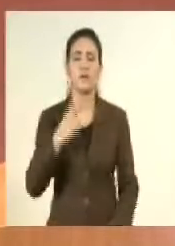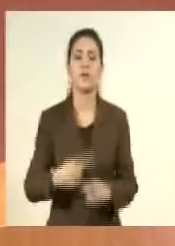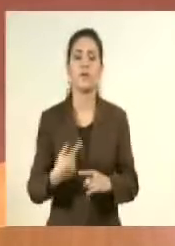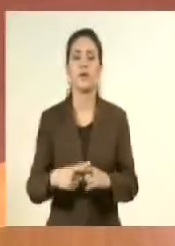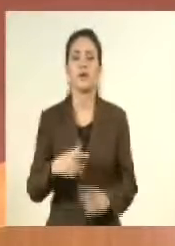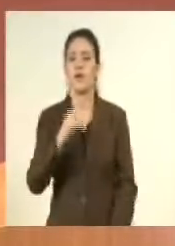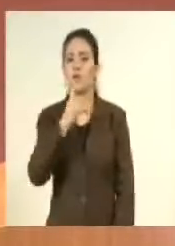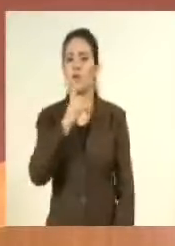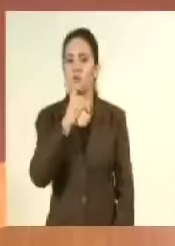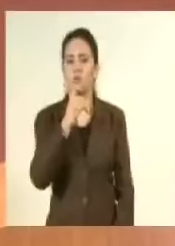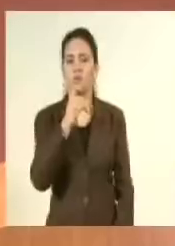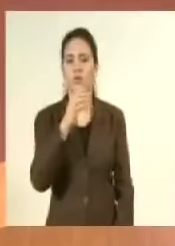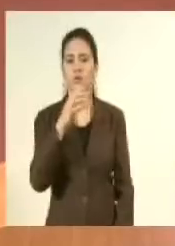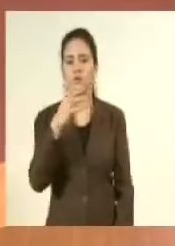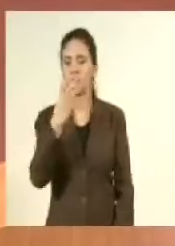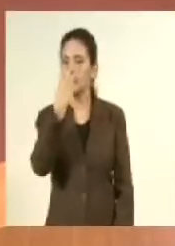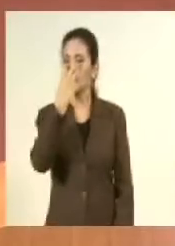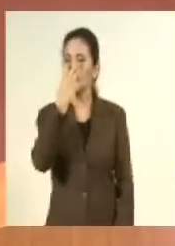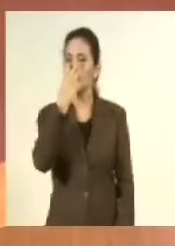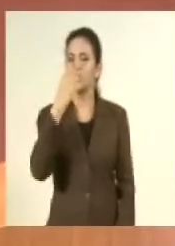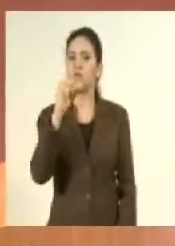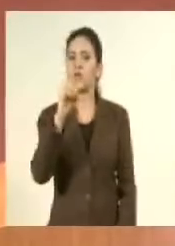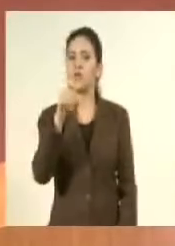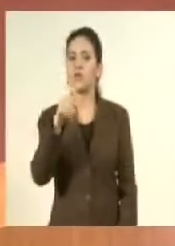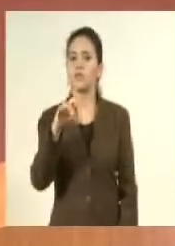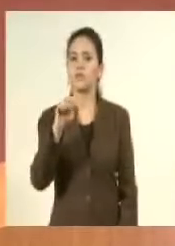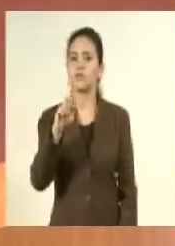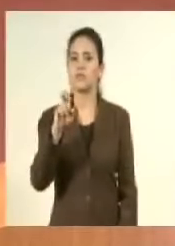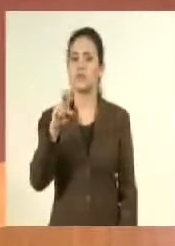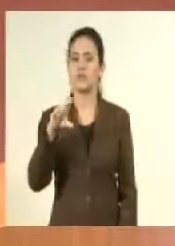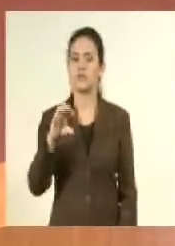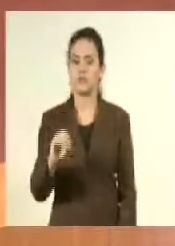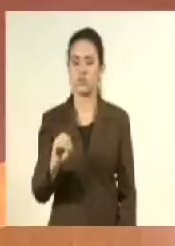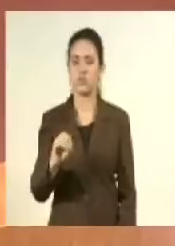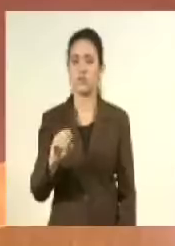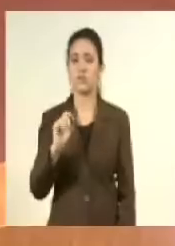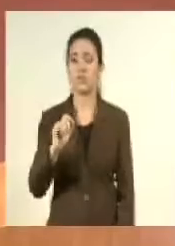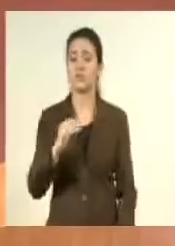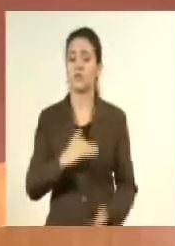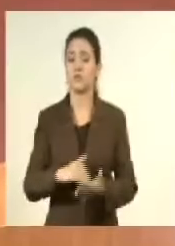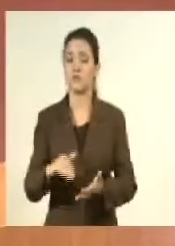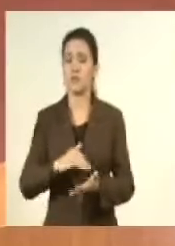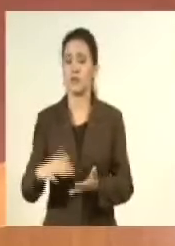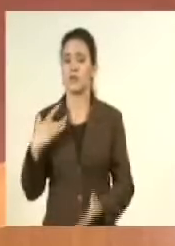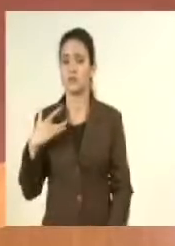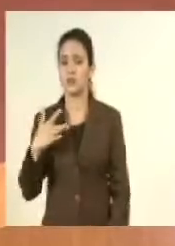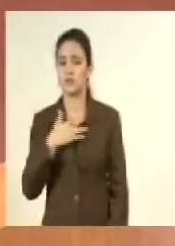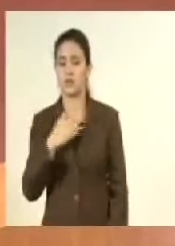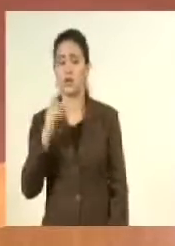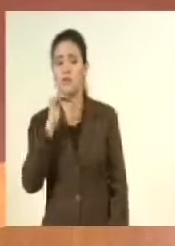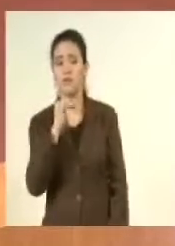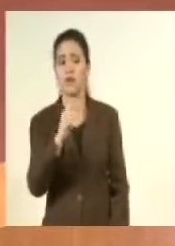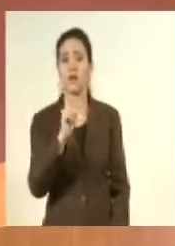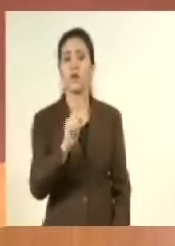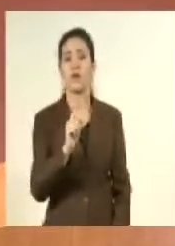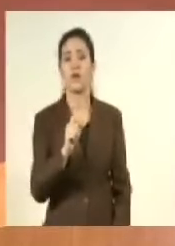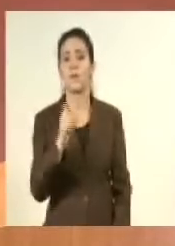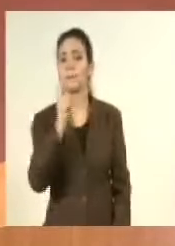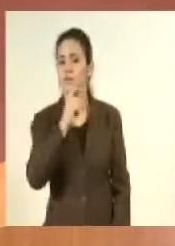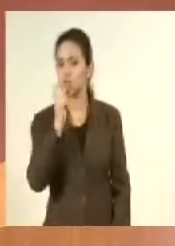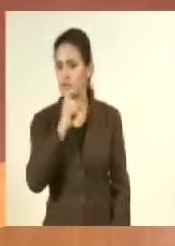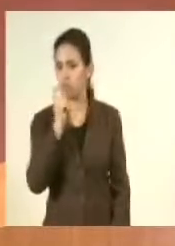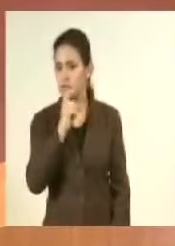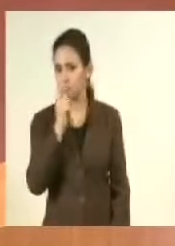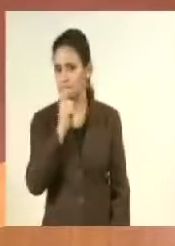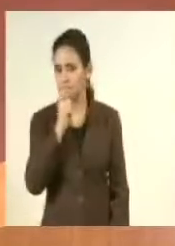de oxigênio, que foi um fato negado pela Secretaria de Saúde. Inclusive,